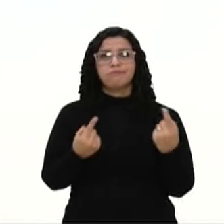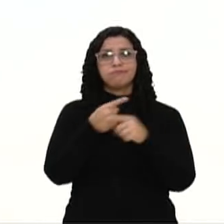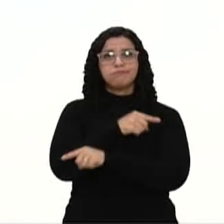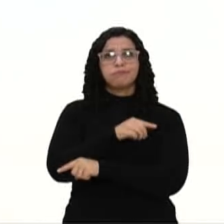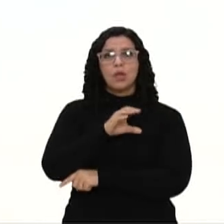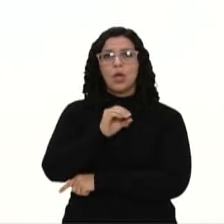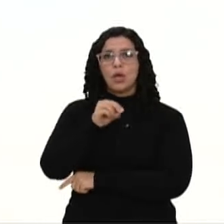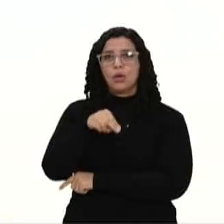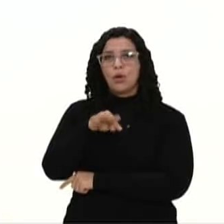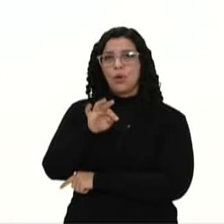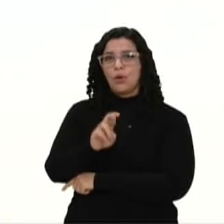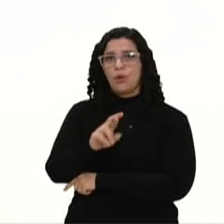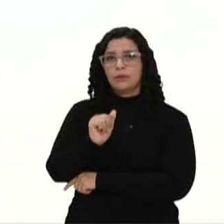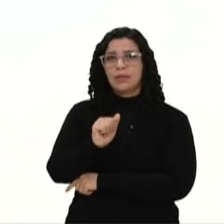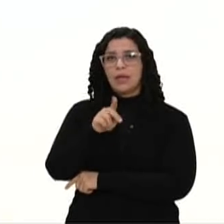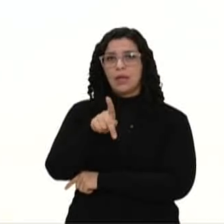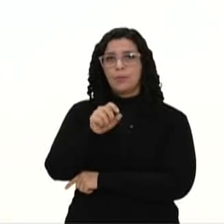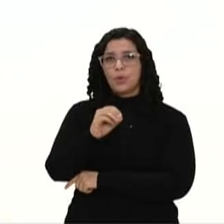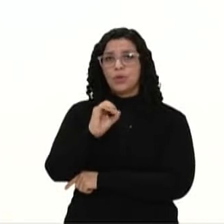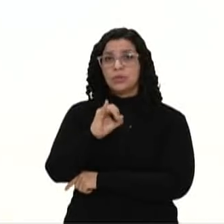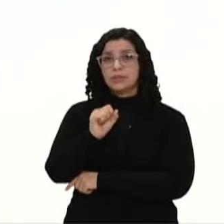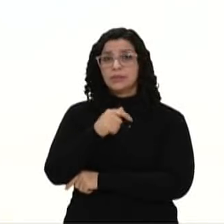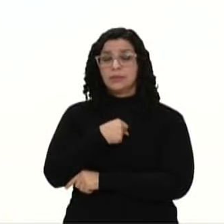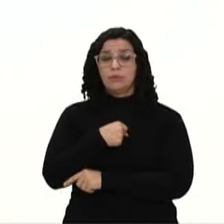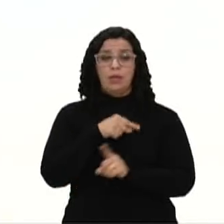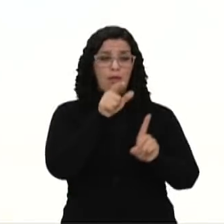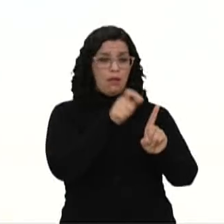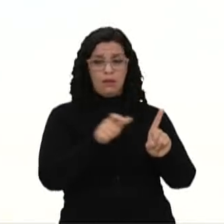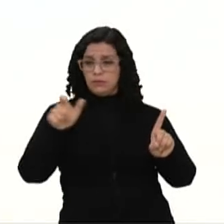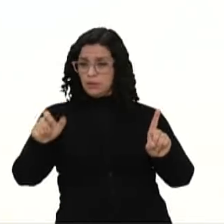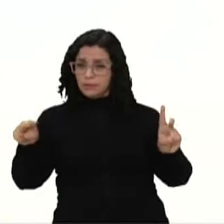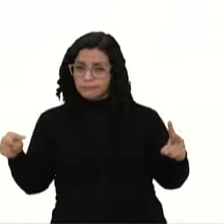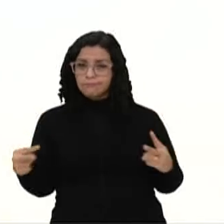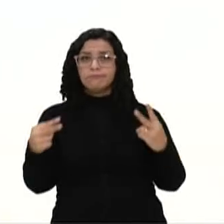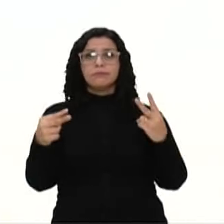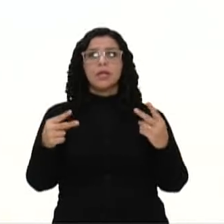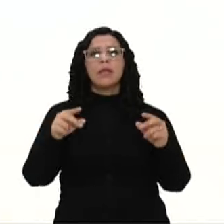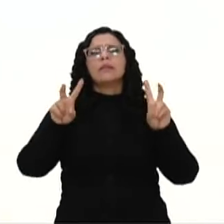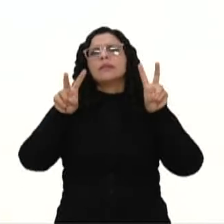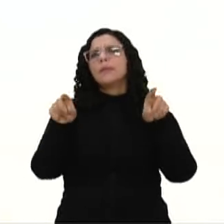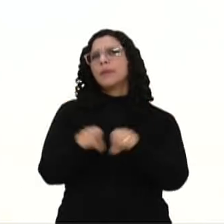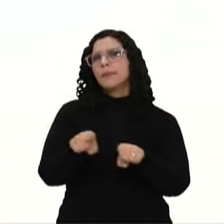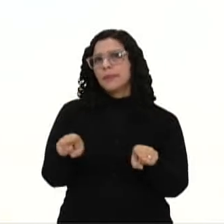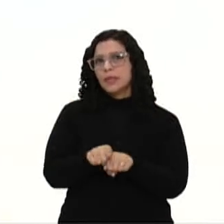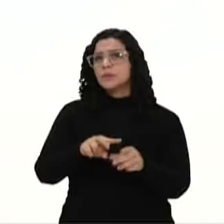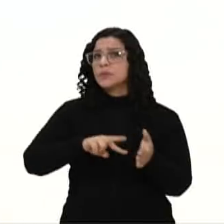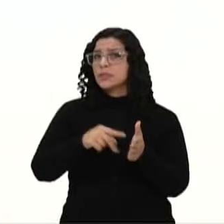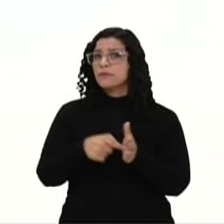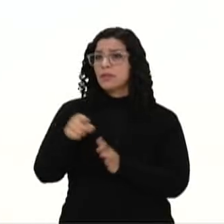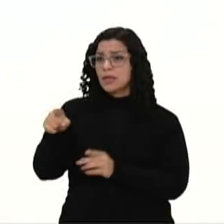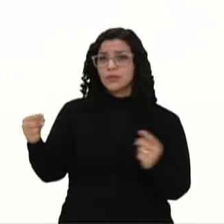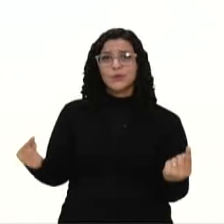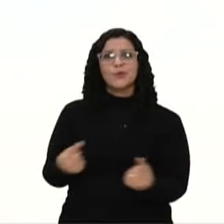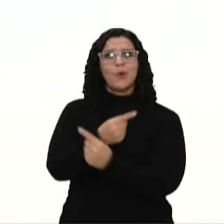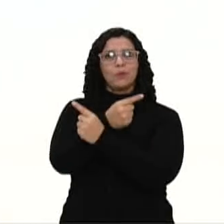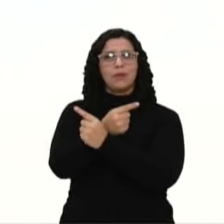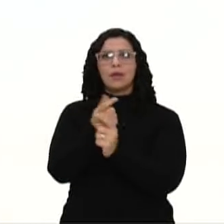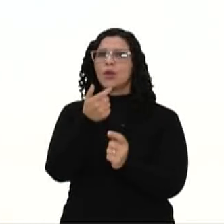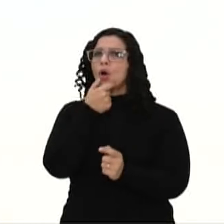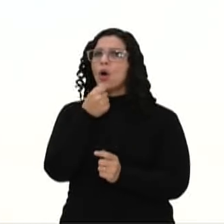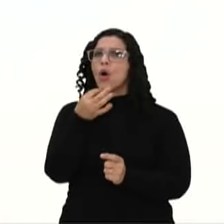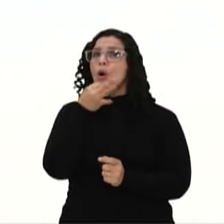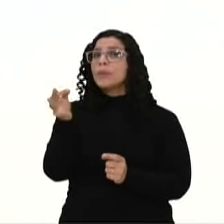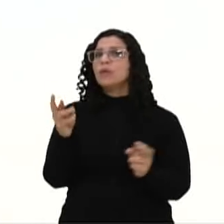contraposição. Mostra-se duas perspectivas diferentes sobre um mesmo argumento, denotando um contraste de